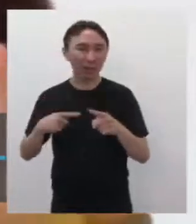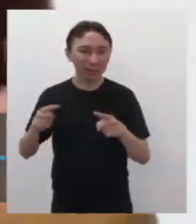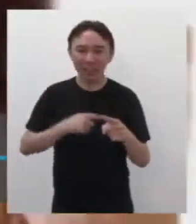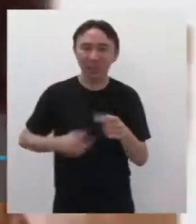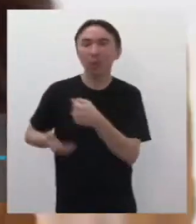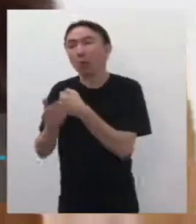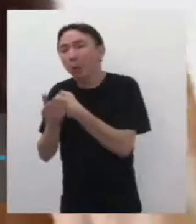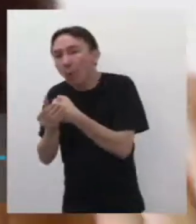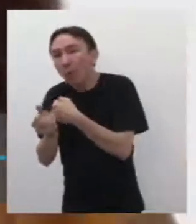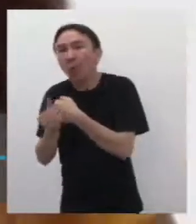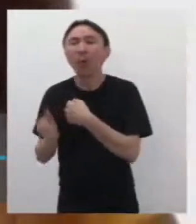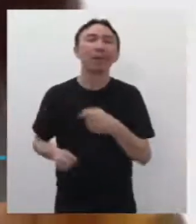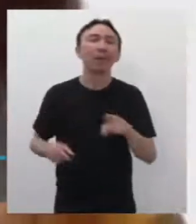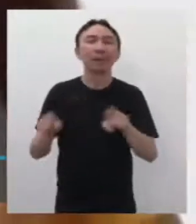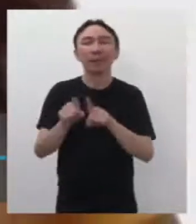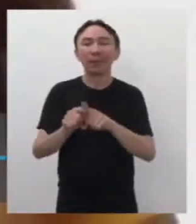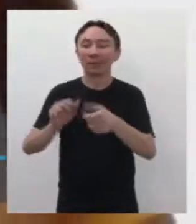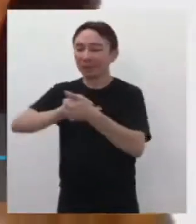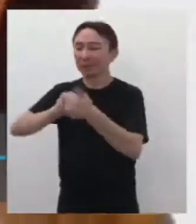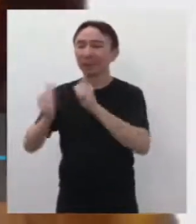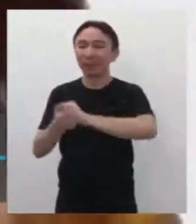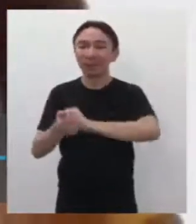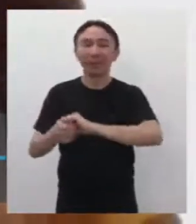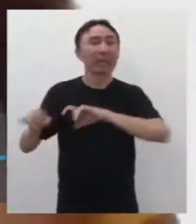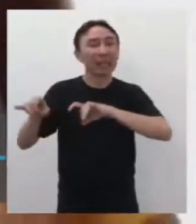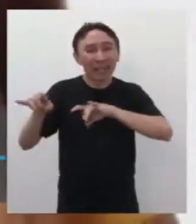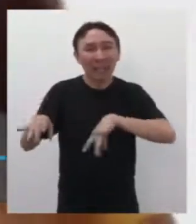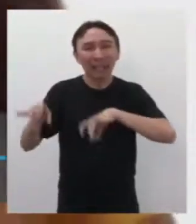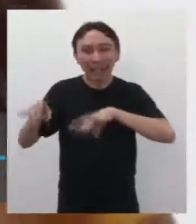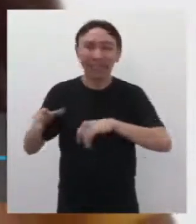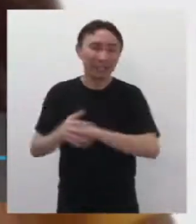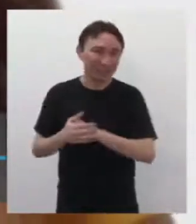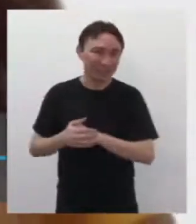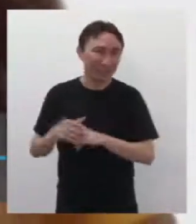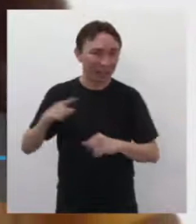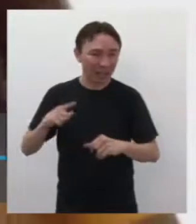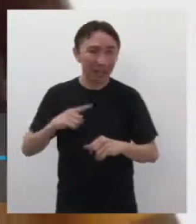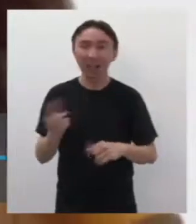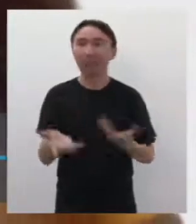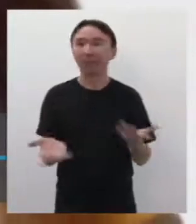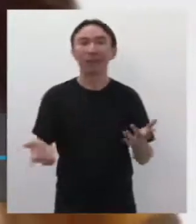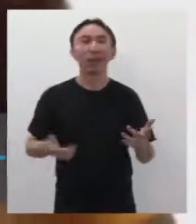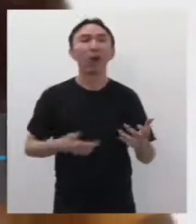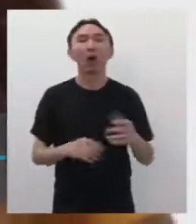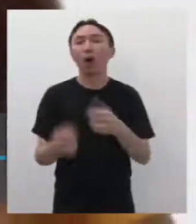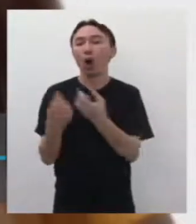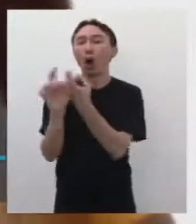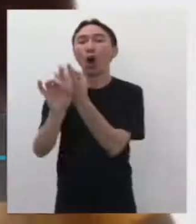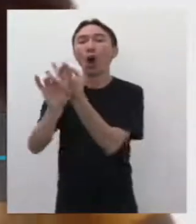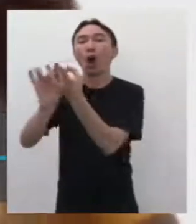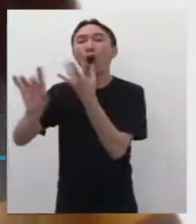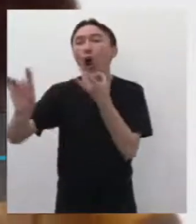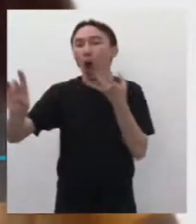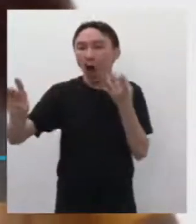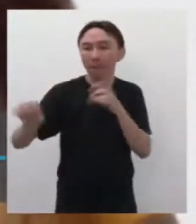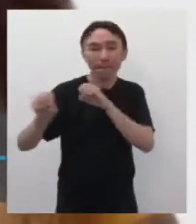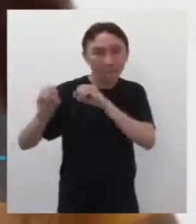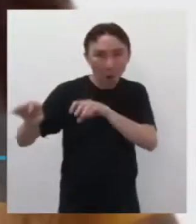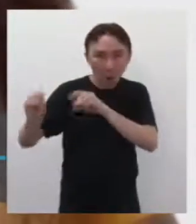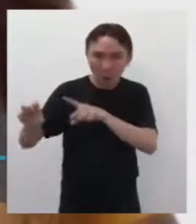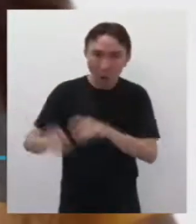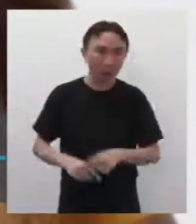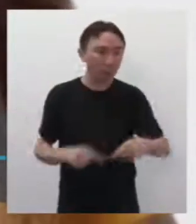técnica, né? Como eu falei, uma aula online não é a mesma coisa que uma aula presencial, precisa de adaptações, né?